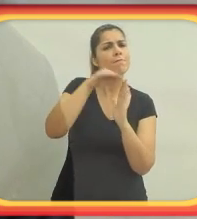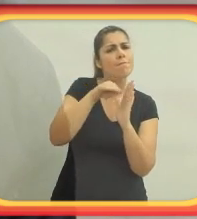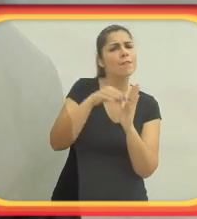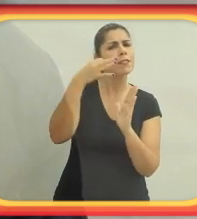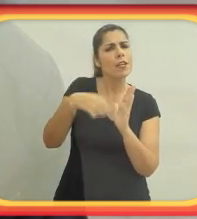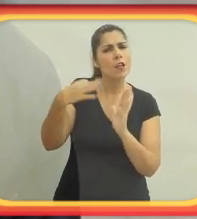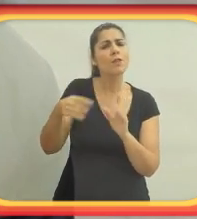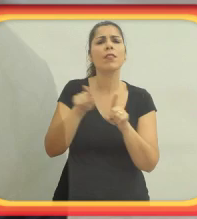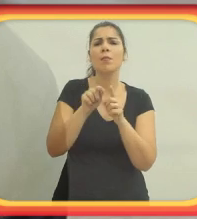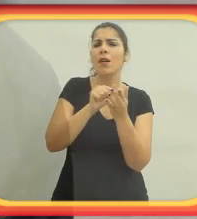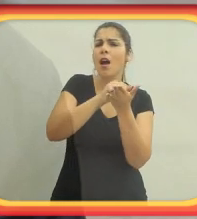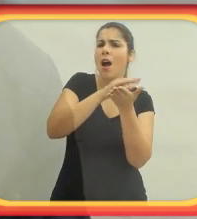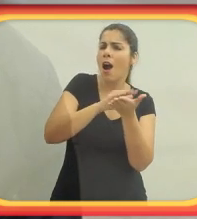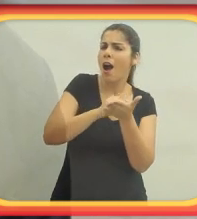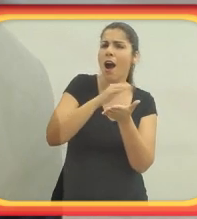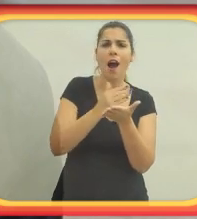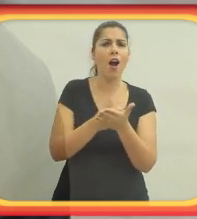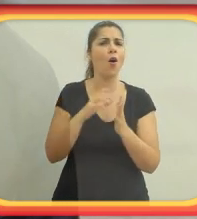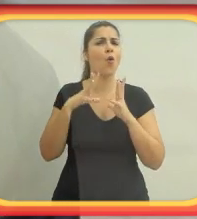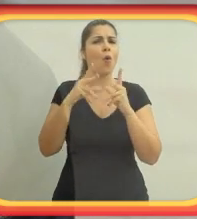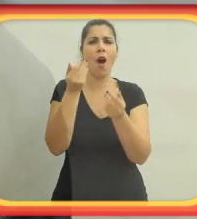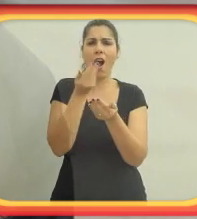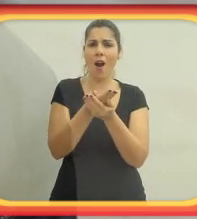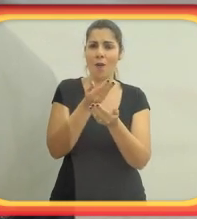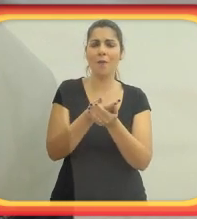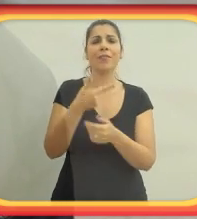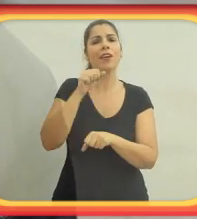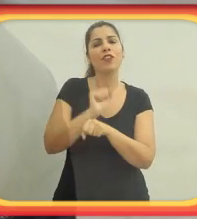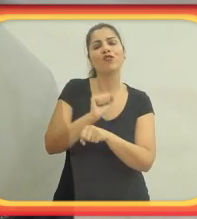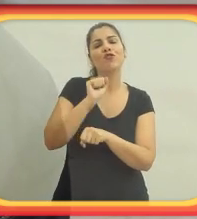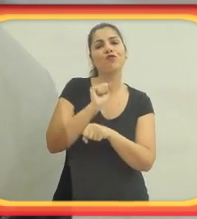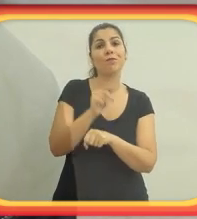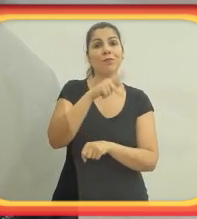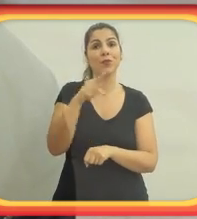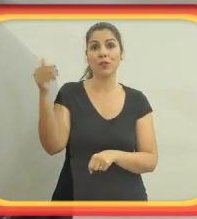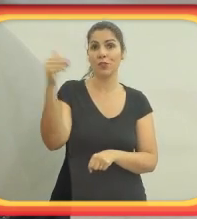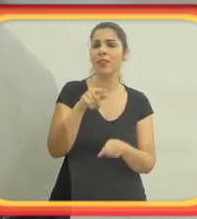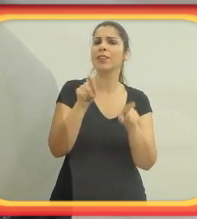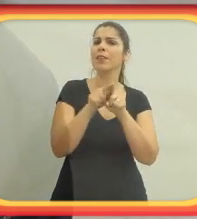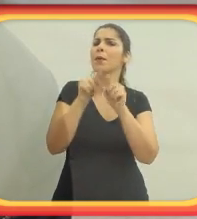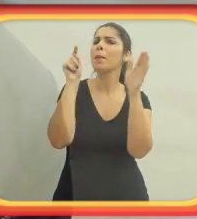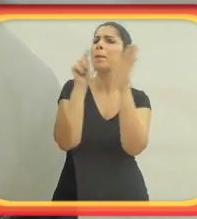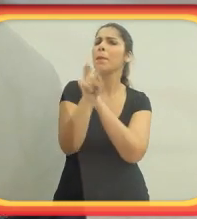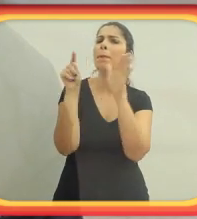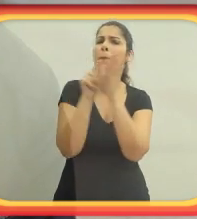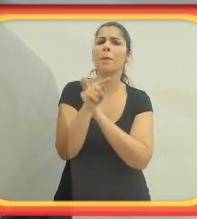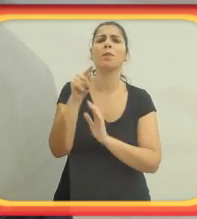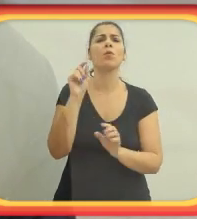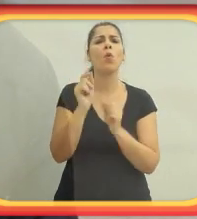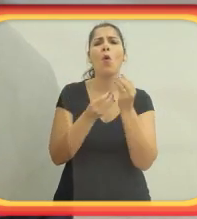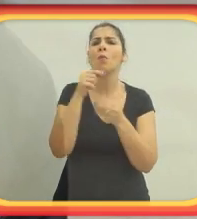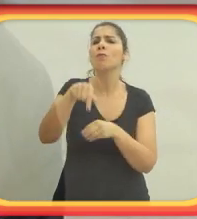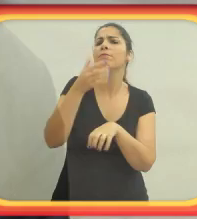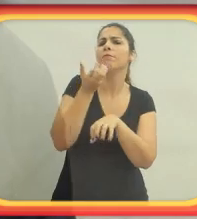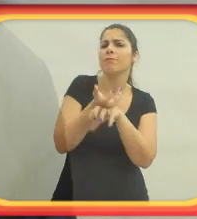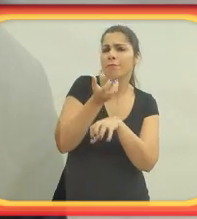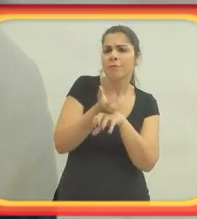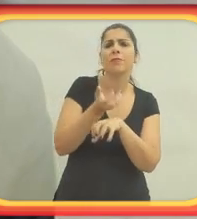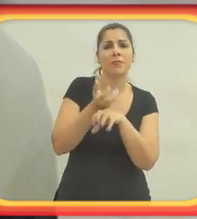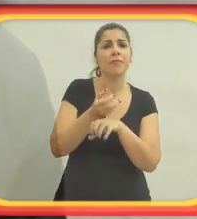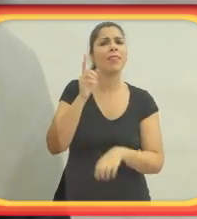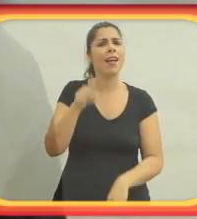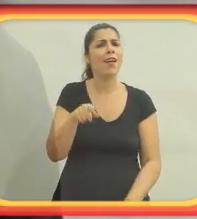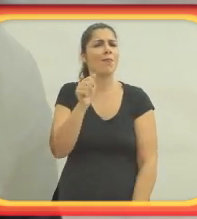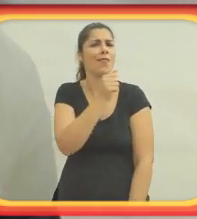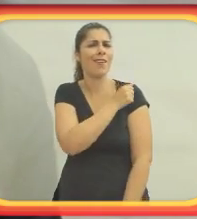Ela sempre anota toda a aula, não procura saber, quando às vezes chega, fica esperando o professor para perguntar direitinho como é a